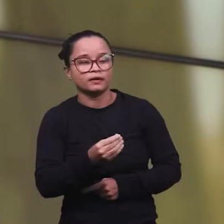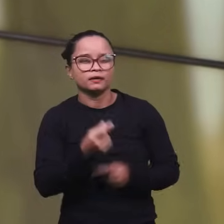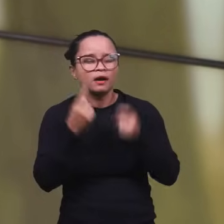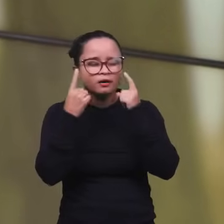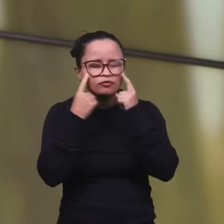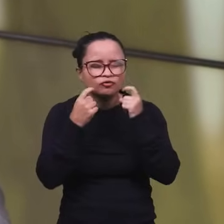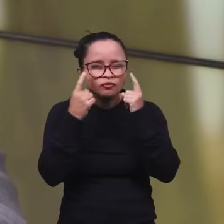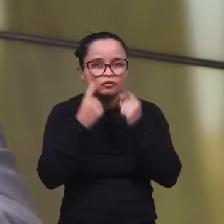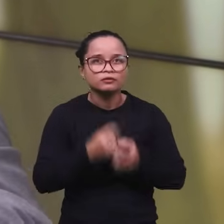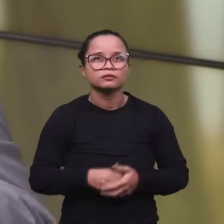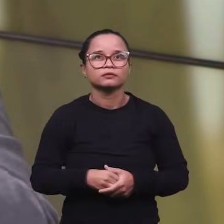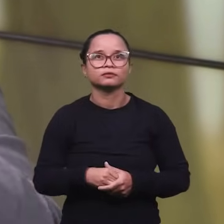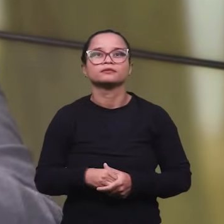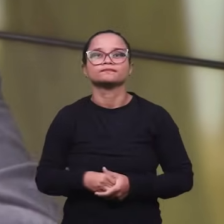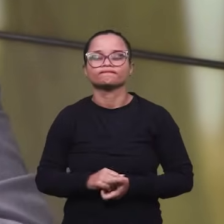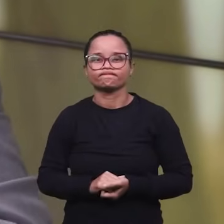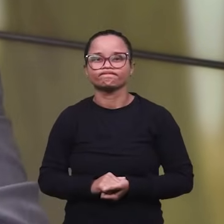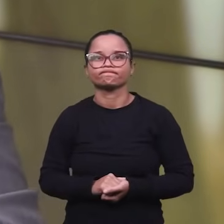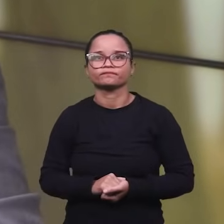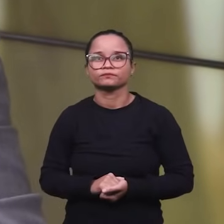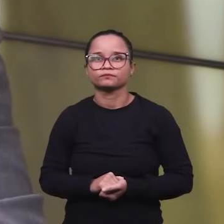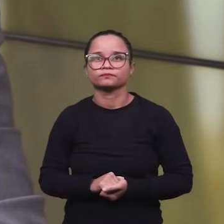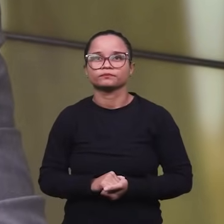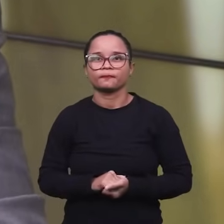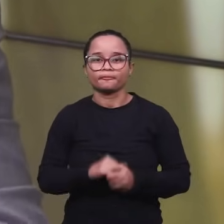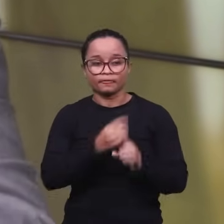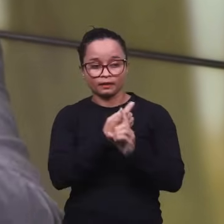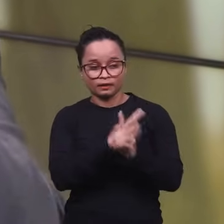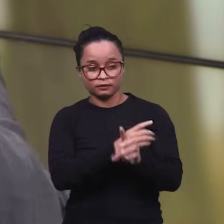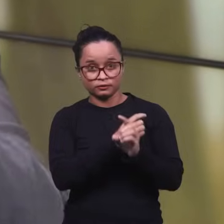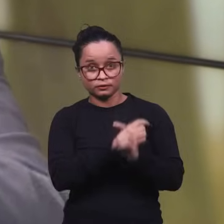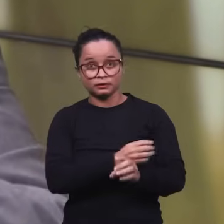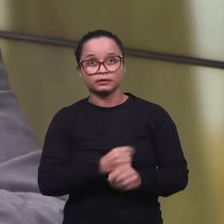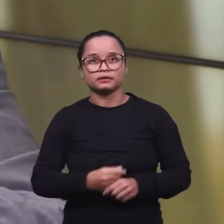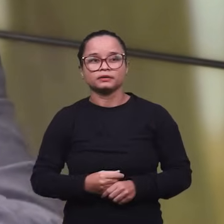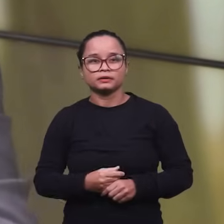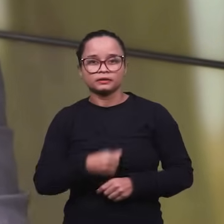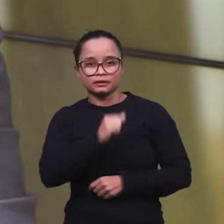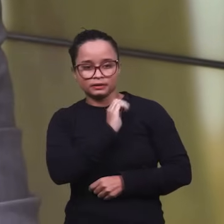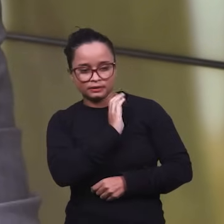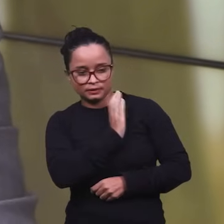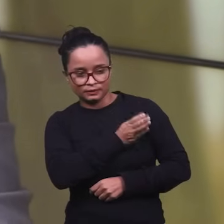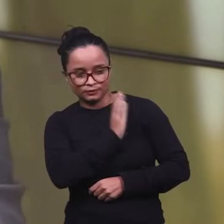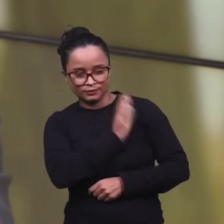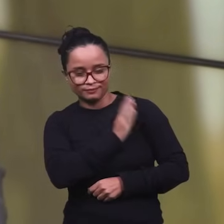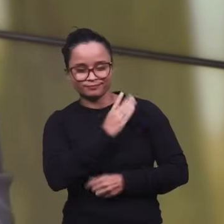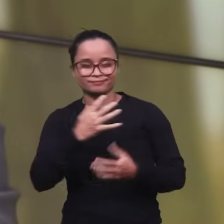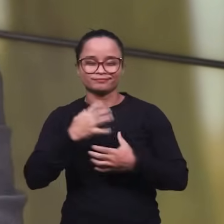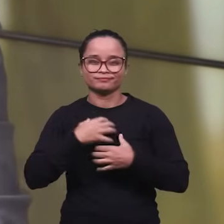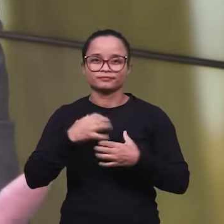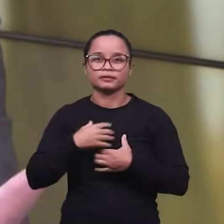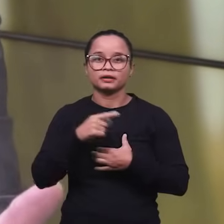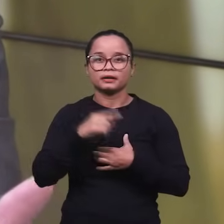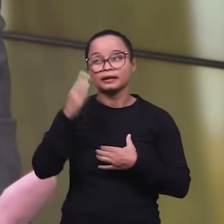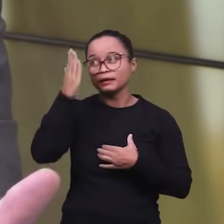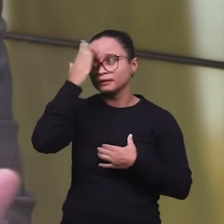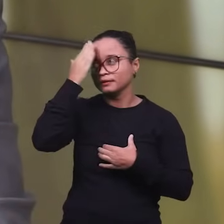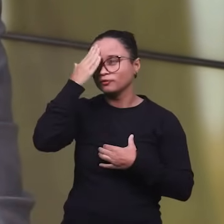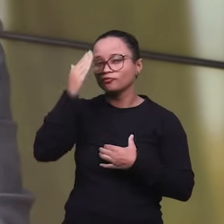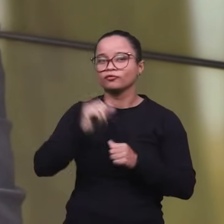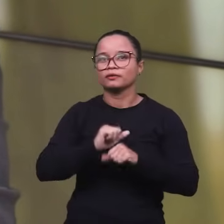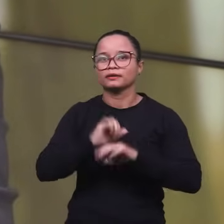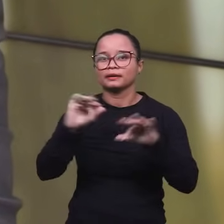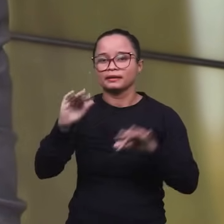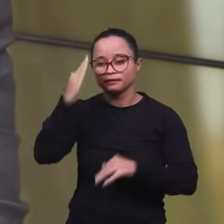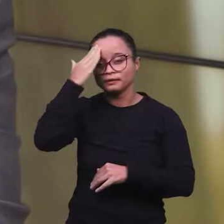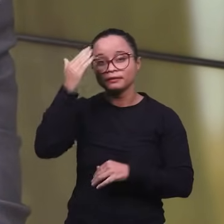um quebrantamento, aquilo cai, né? É igual a doutrina, goteja no coração, e a pessoa entende por que o não,